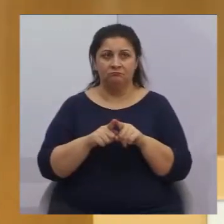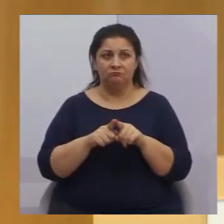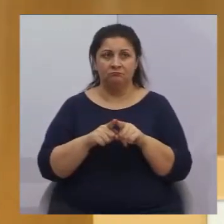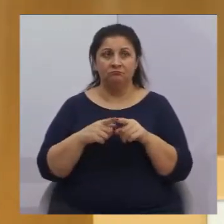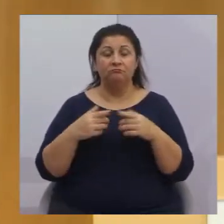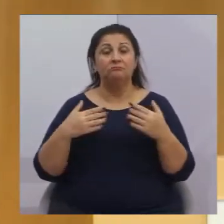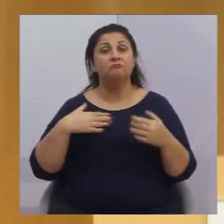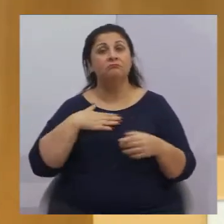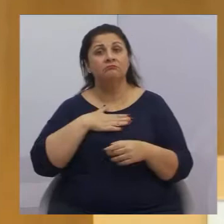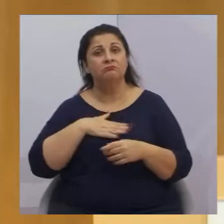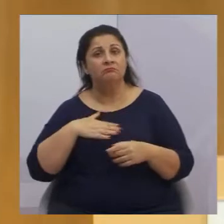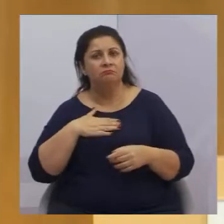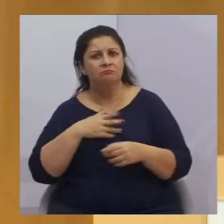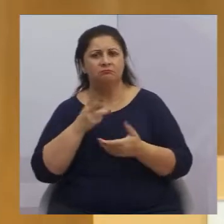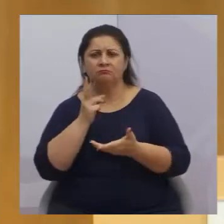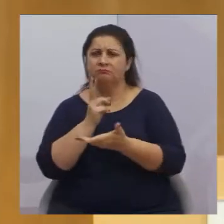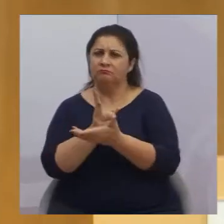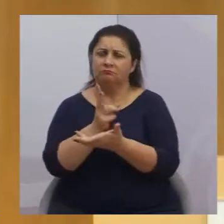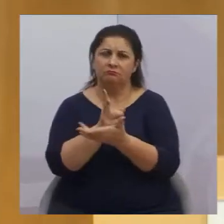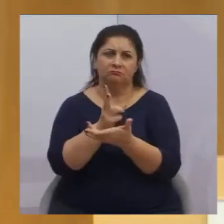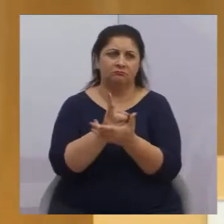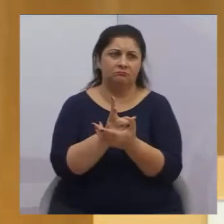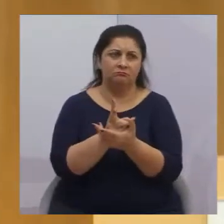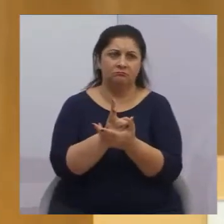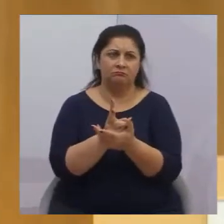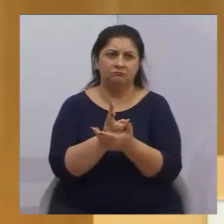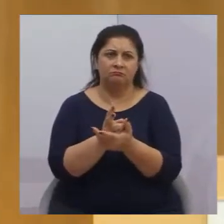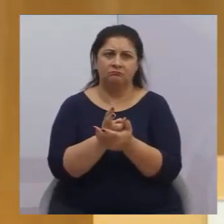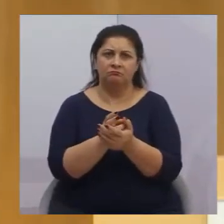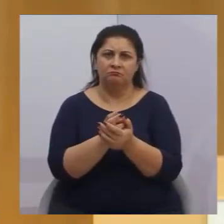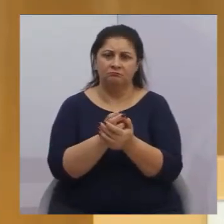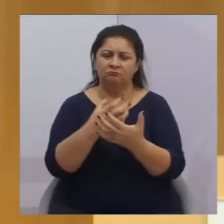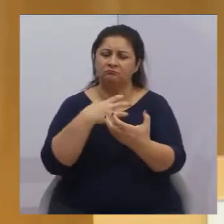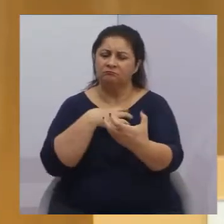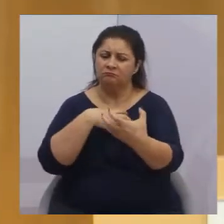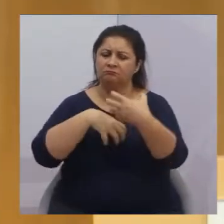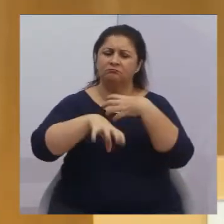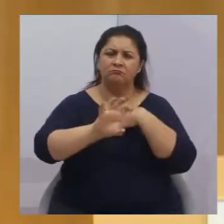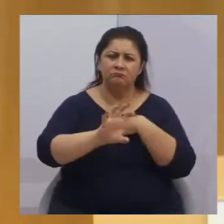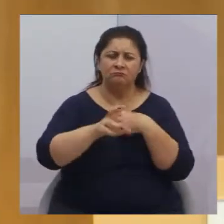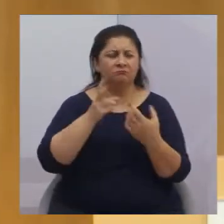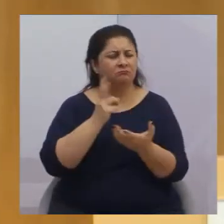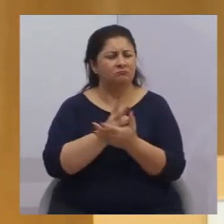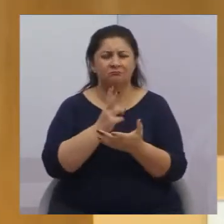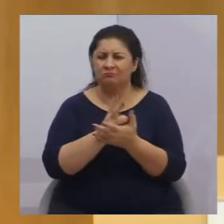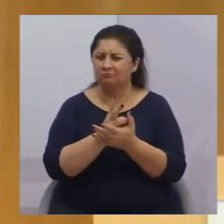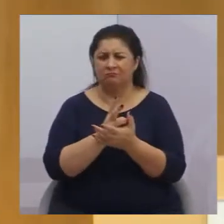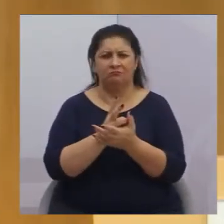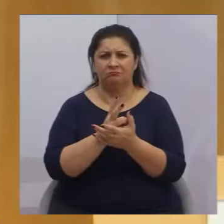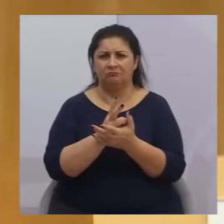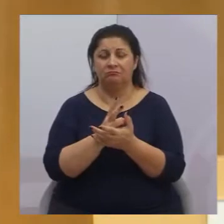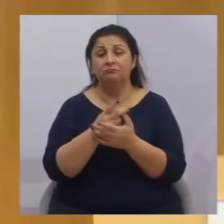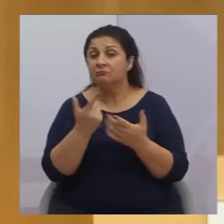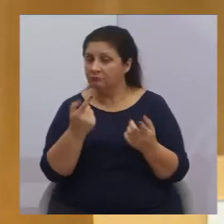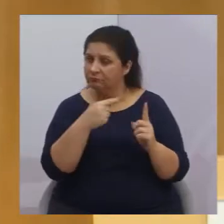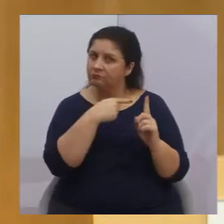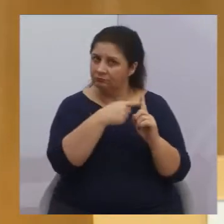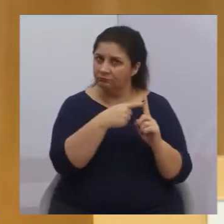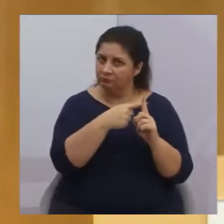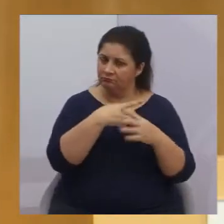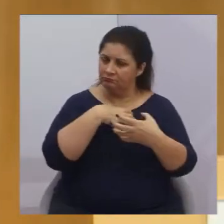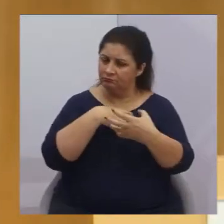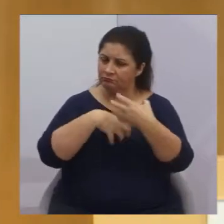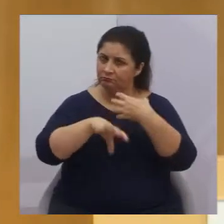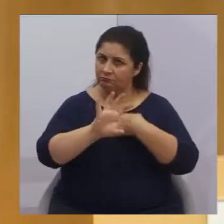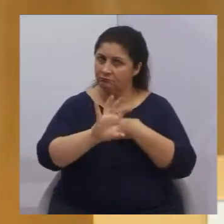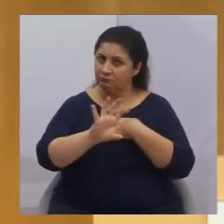gosta de estar sempre se colocando no lugar do outro. É uma característica muito positiva, a empatia?